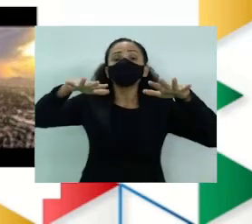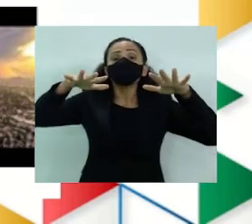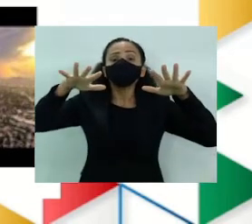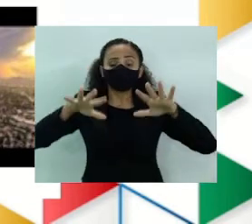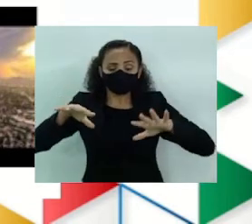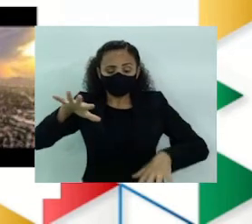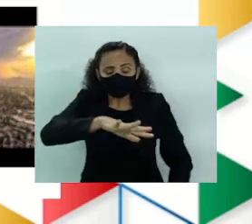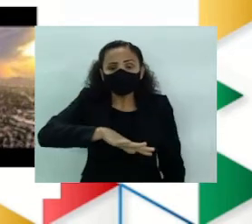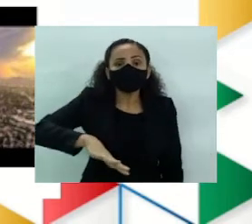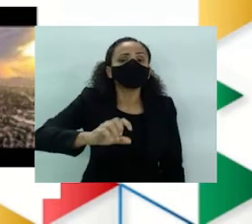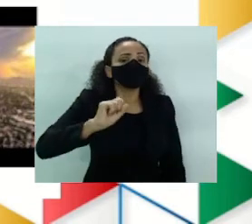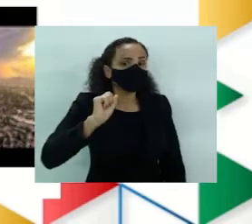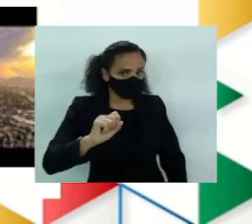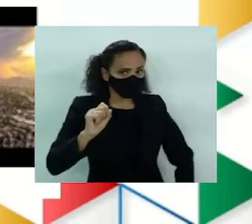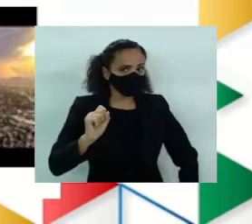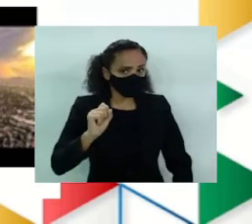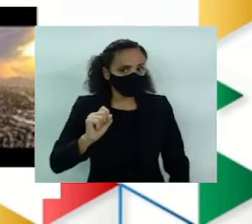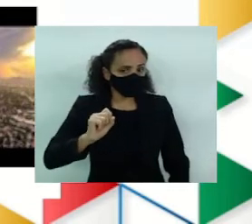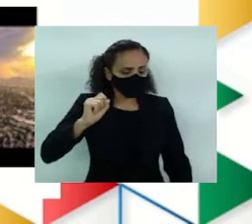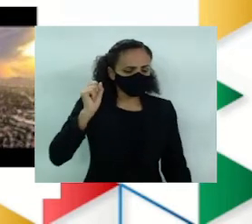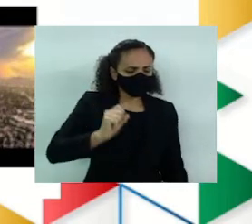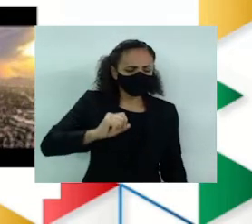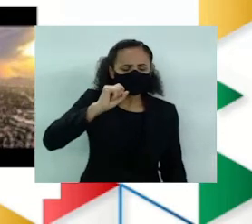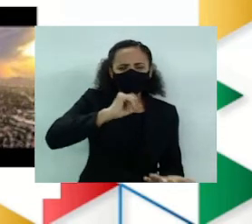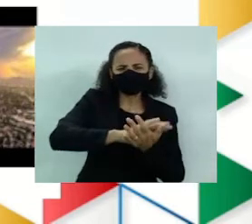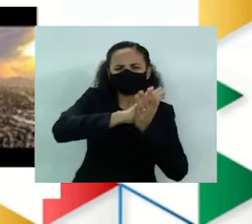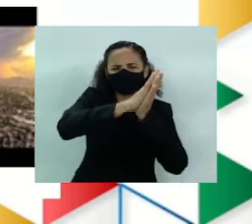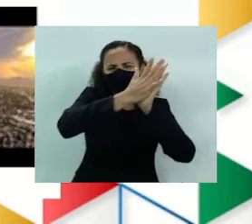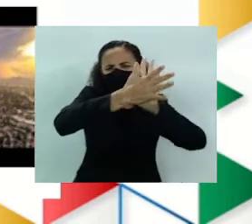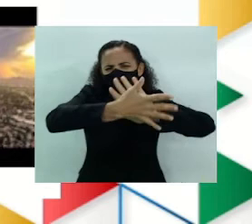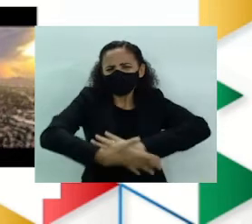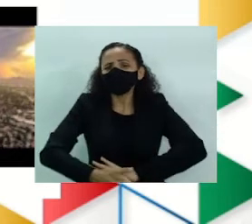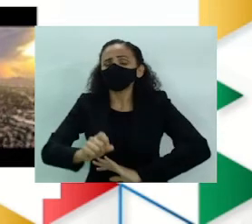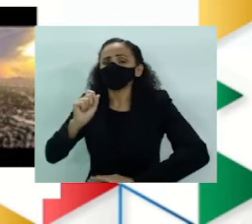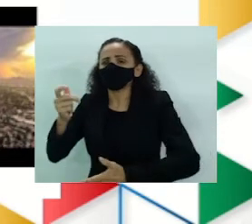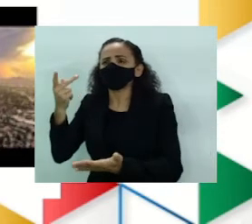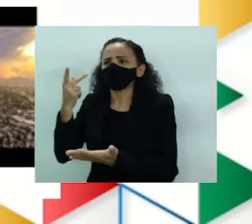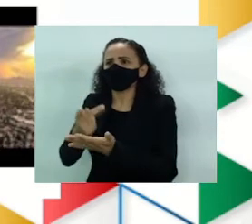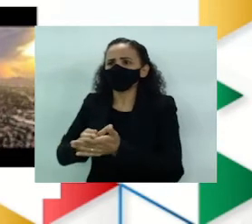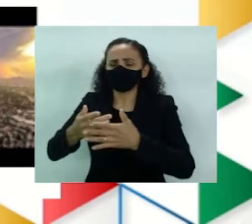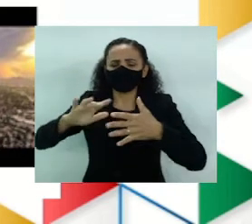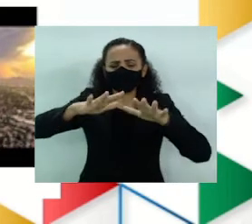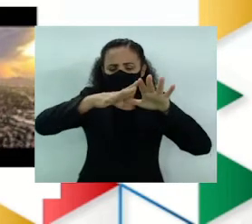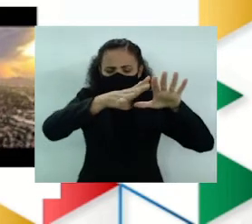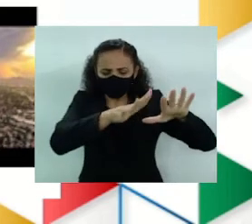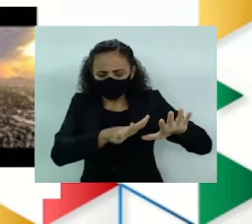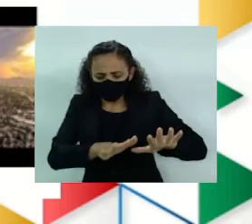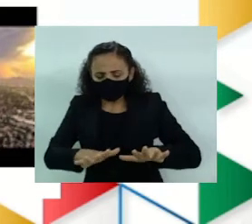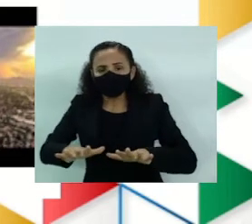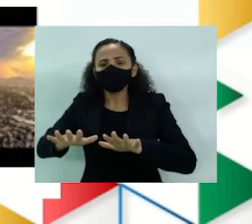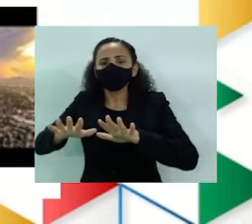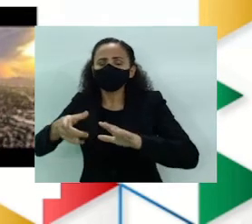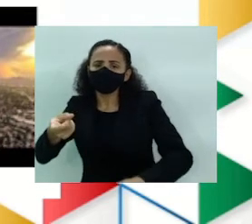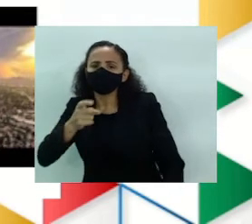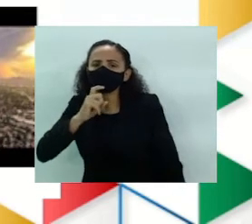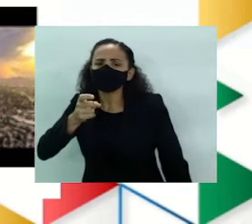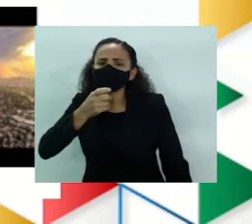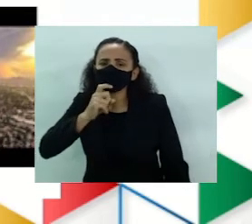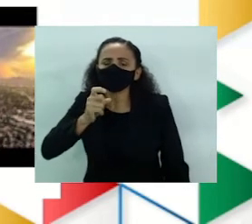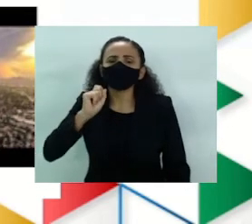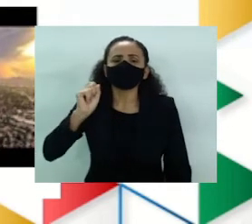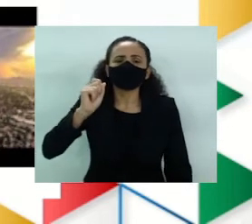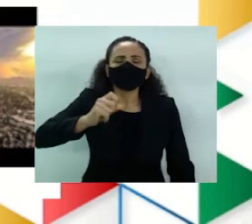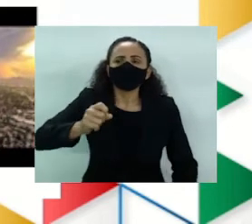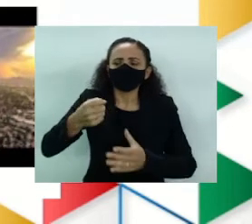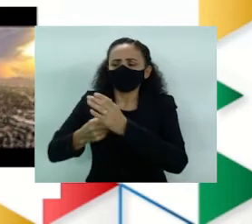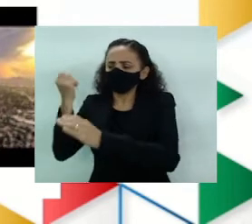apresentam. Podem levar a situações catastróficas, tal qual o deslizamento de terras, de gelo, da queda